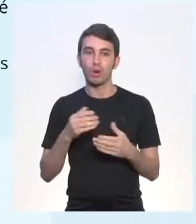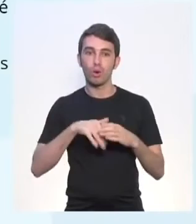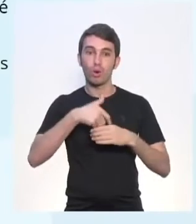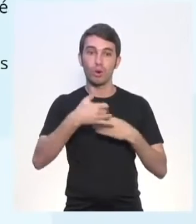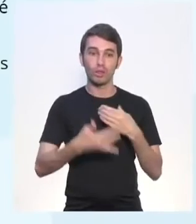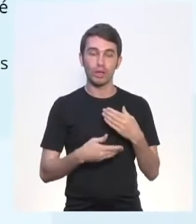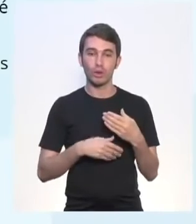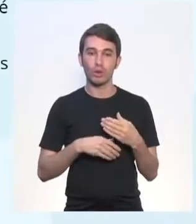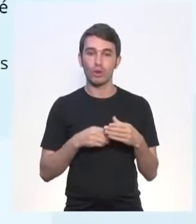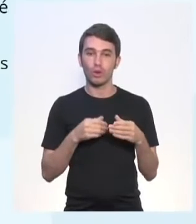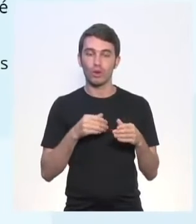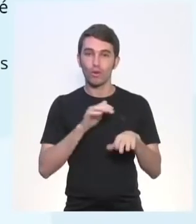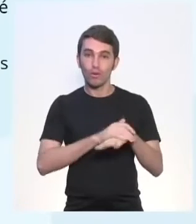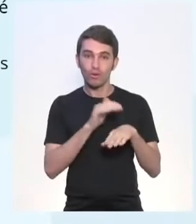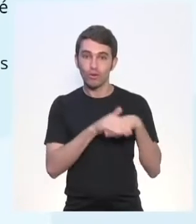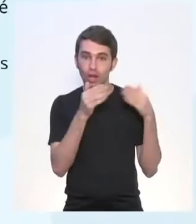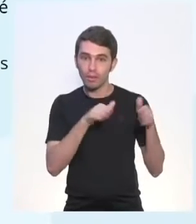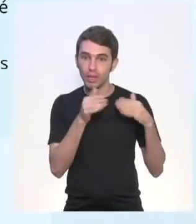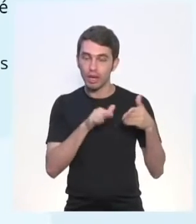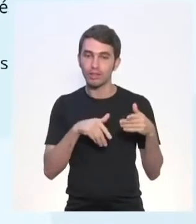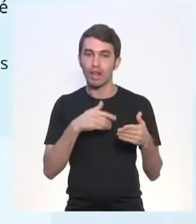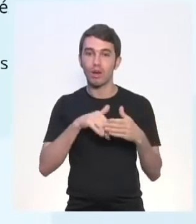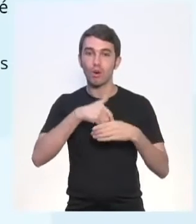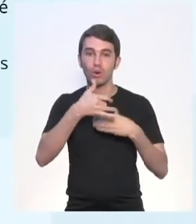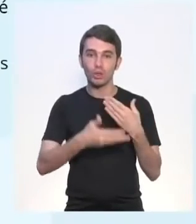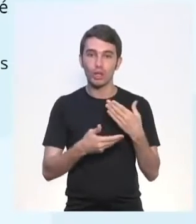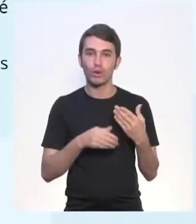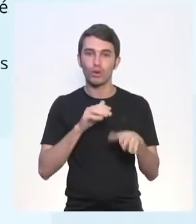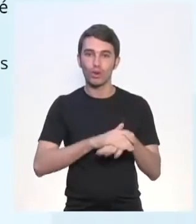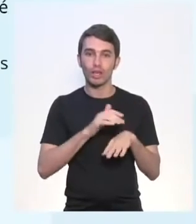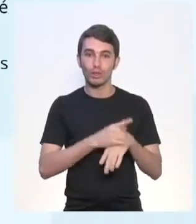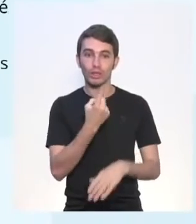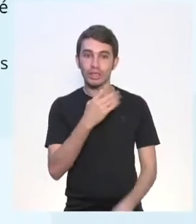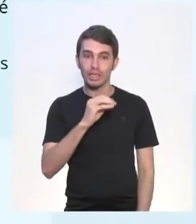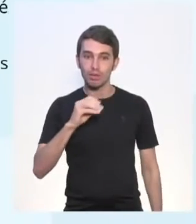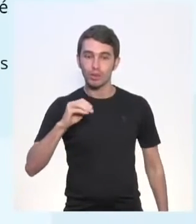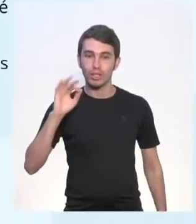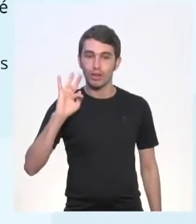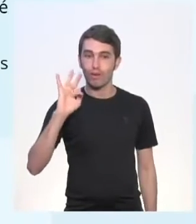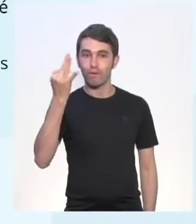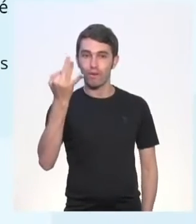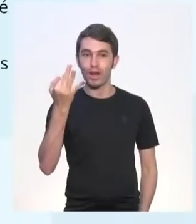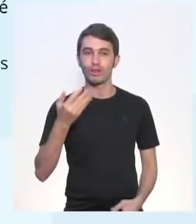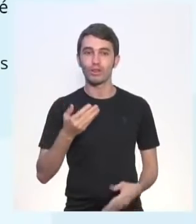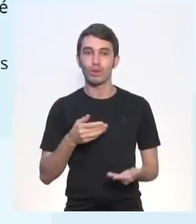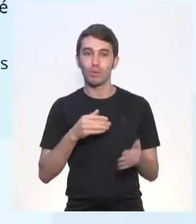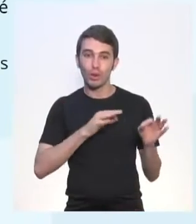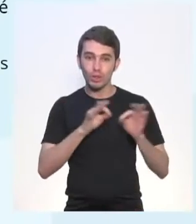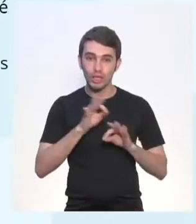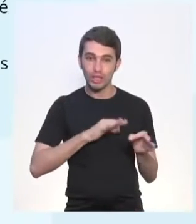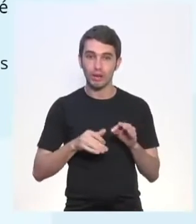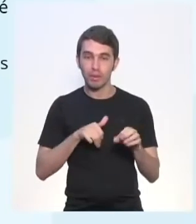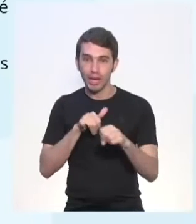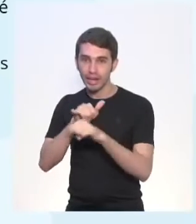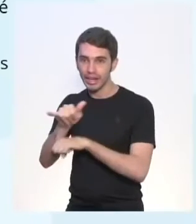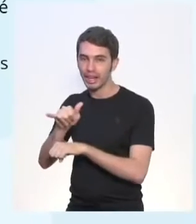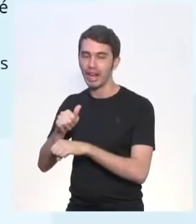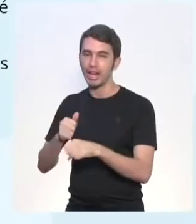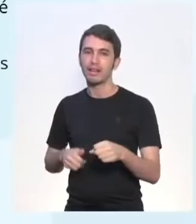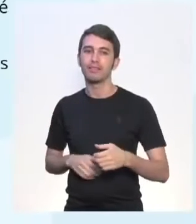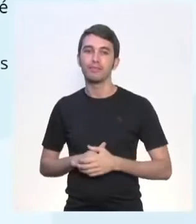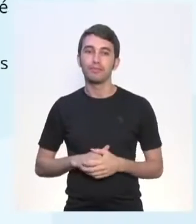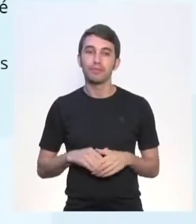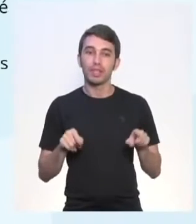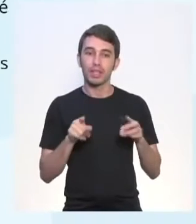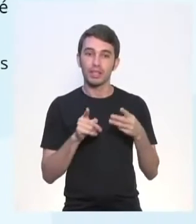news. Essa daí é a fake news raiz, né? Sim. Ela é projetada para enganar e fazer o mal. Conexão falsa, quando